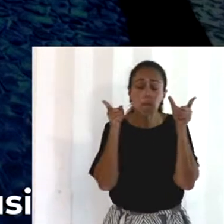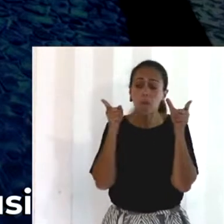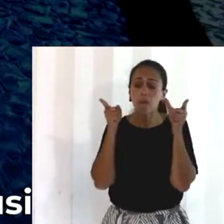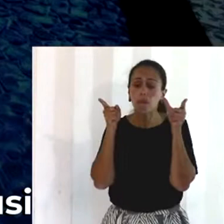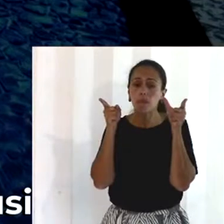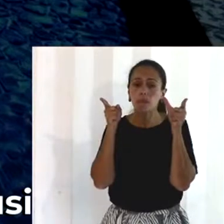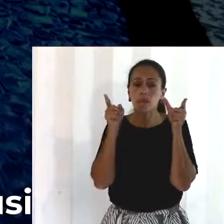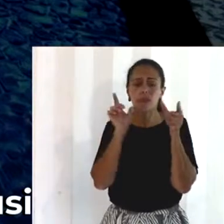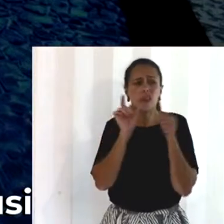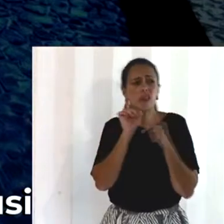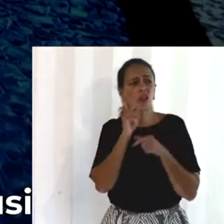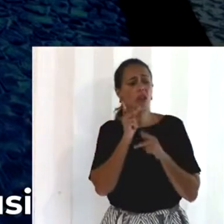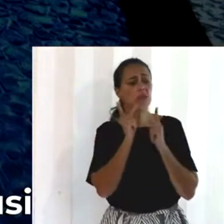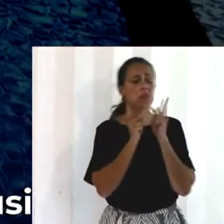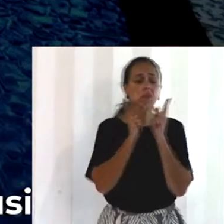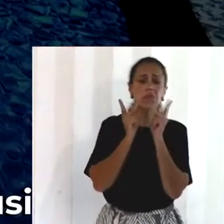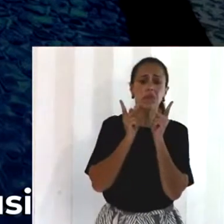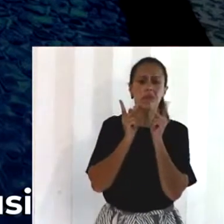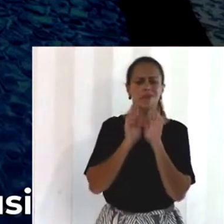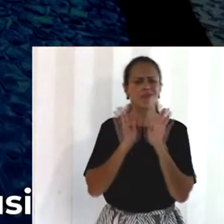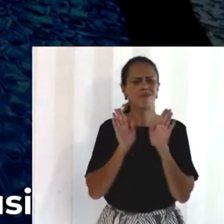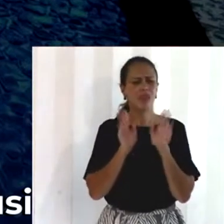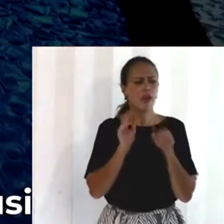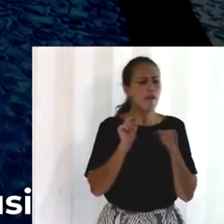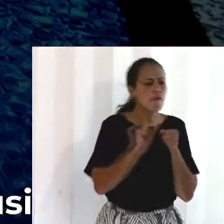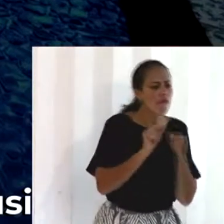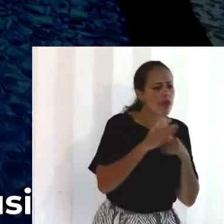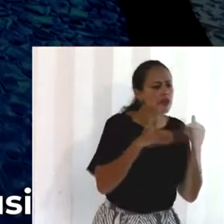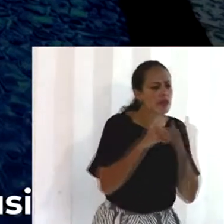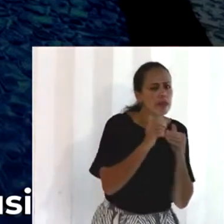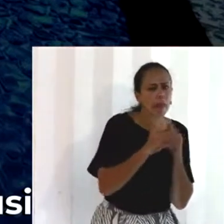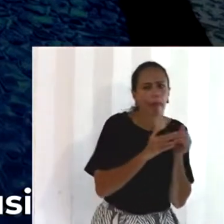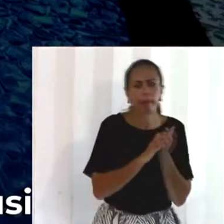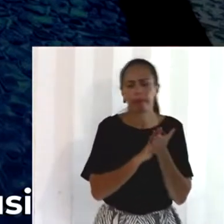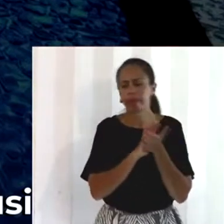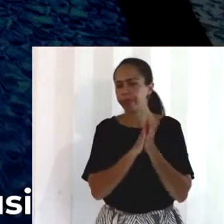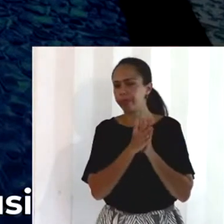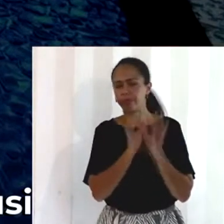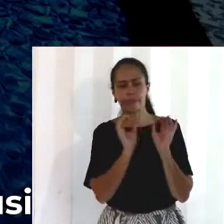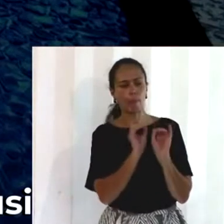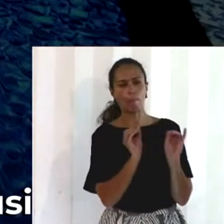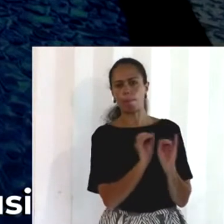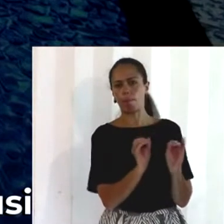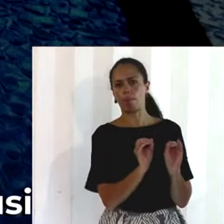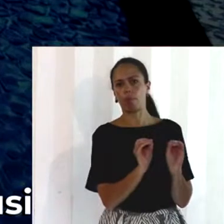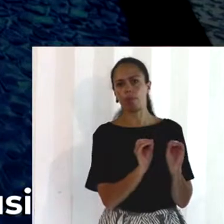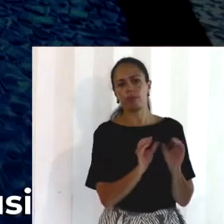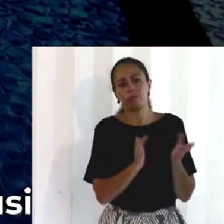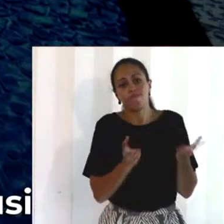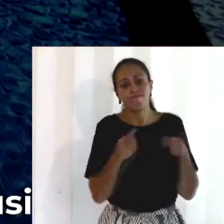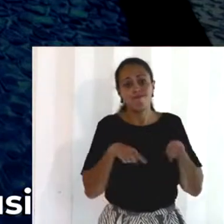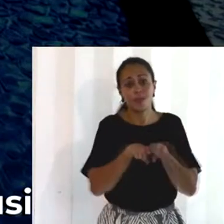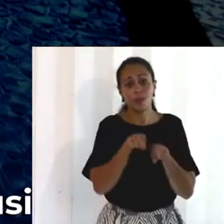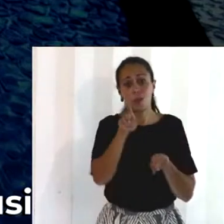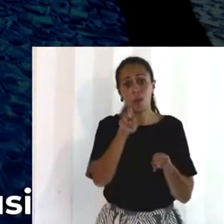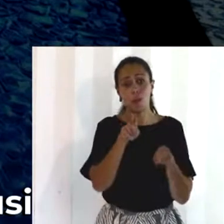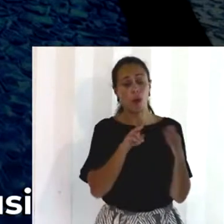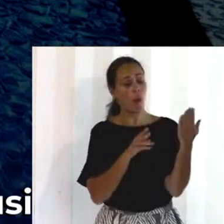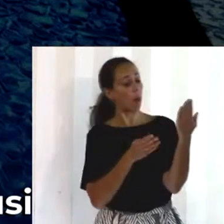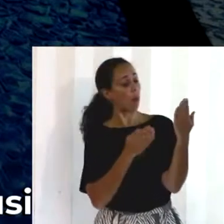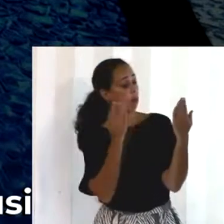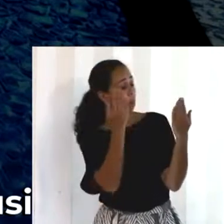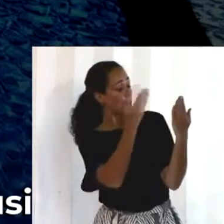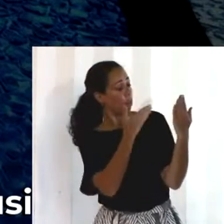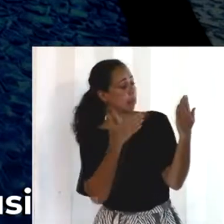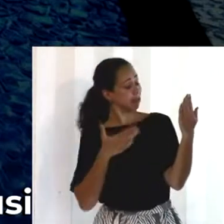não praticante, assemelha-se ao homem que contempla num espelho seu rosto natural, pois a si mesmo se contempla e